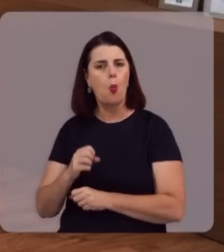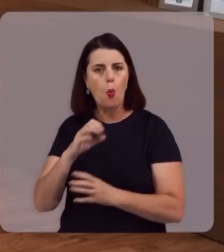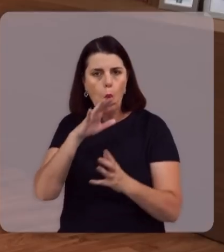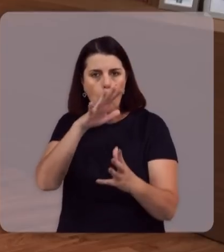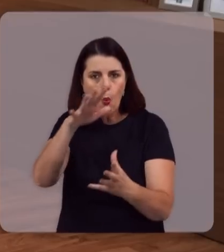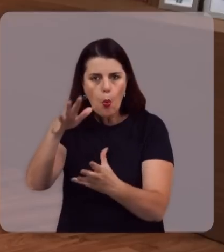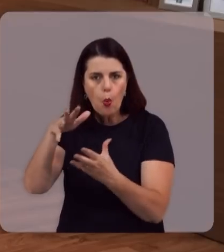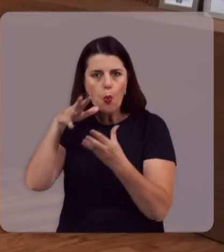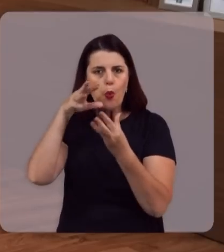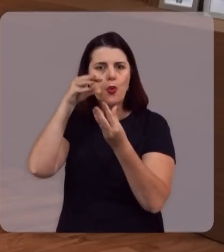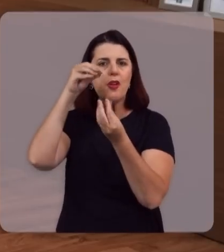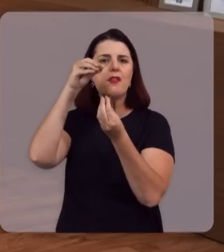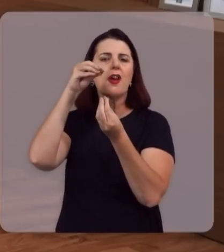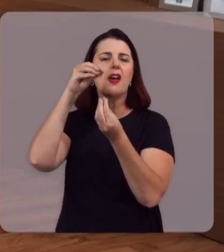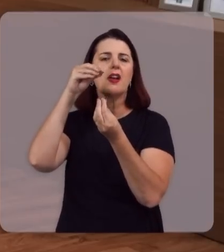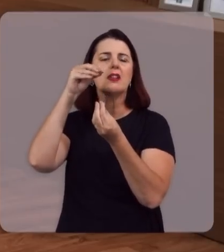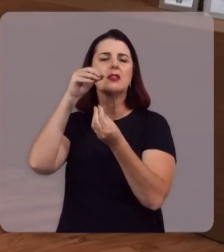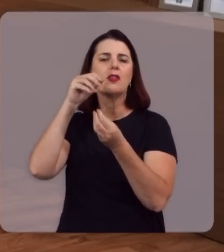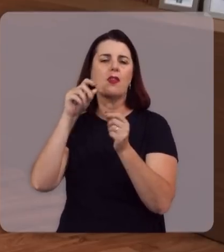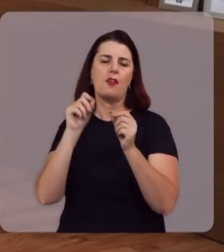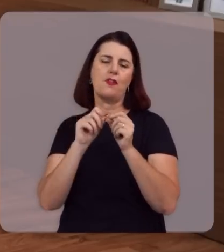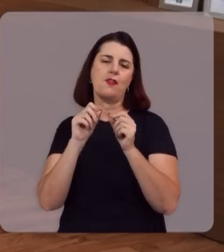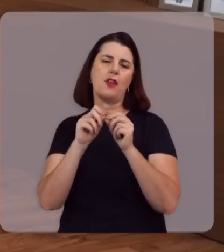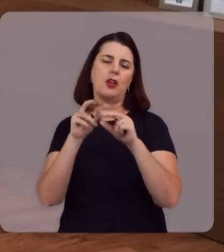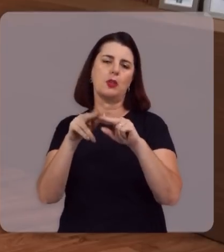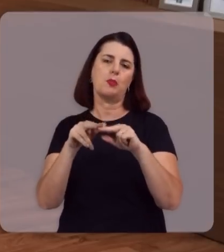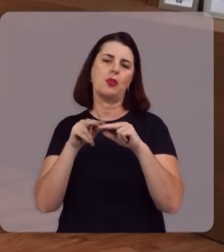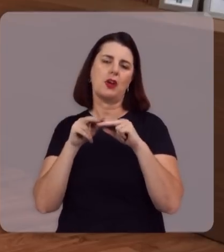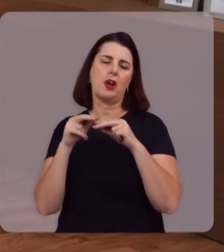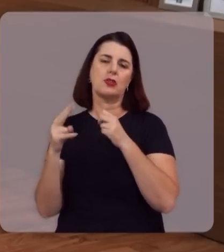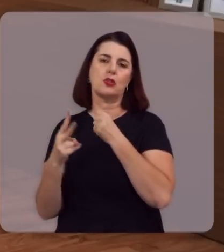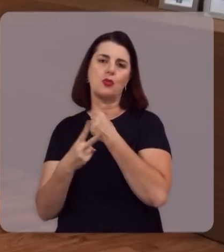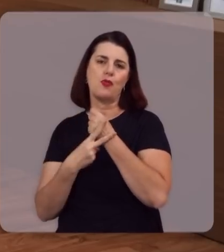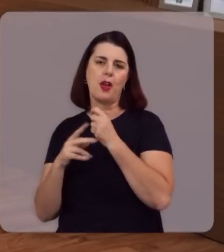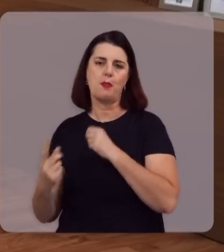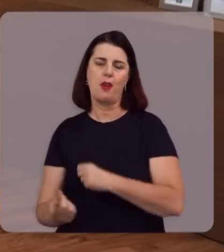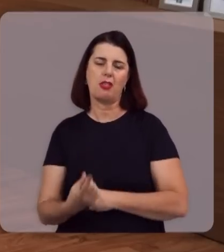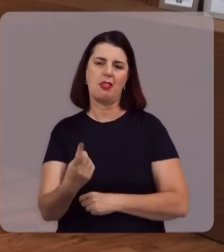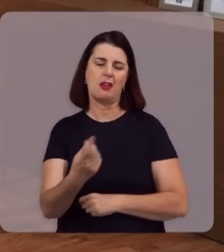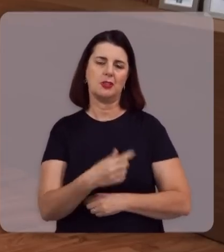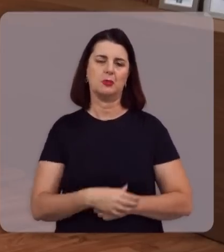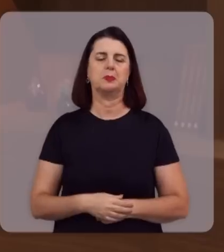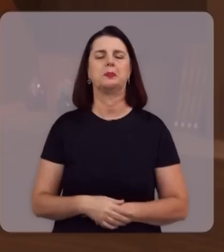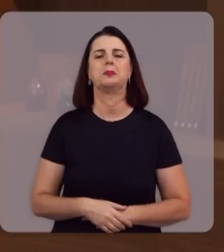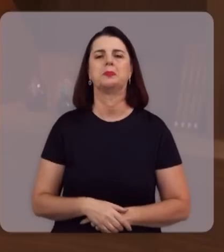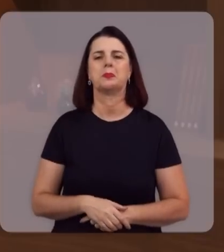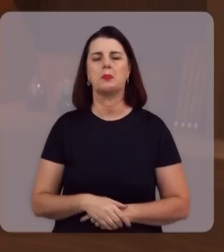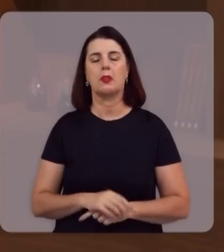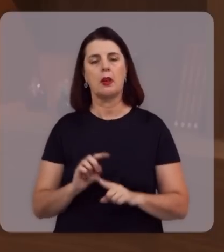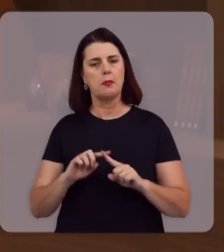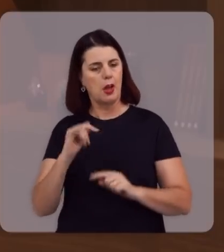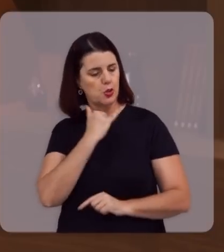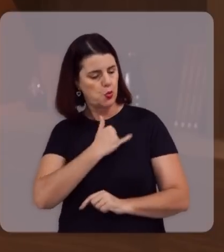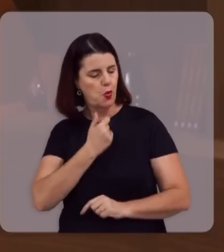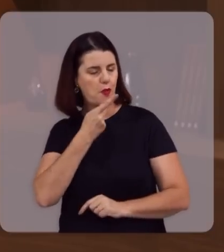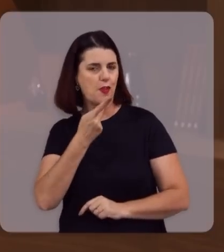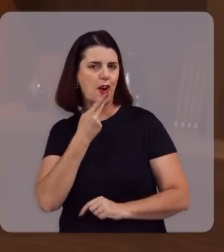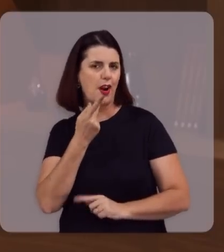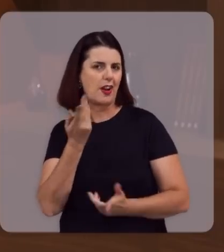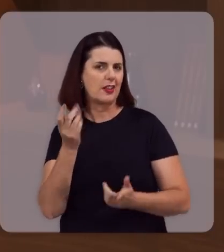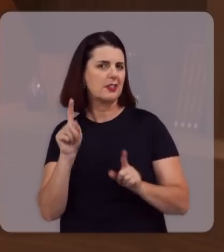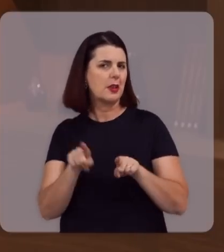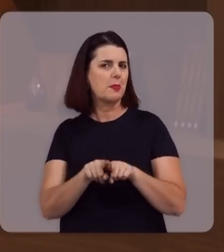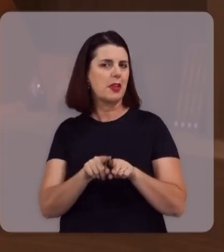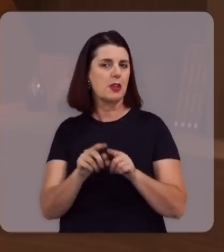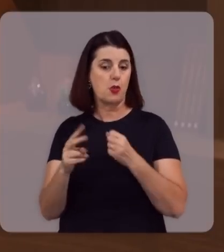existência pela palavra onipotente do Verbo, que é eterno. Mas João vai dizer que o